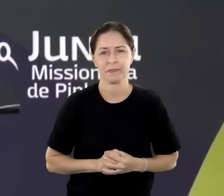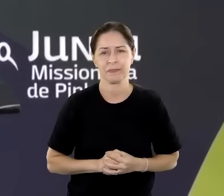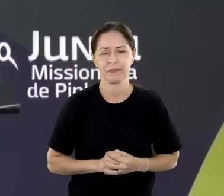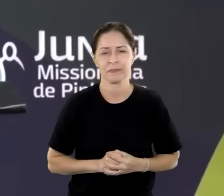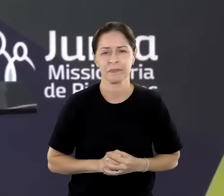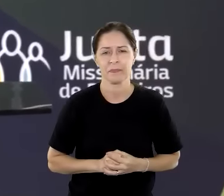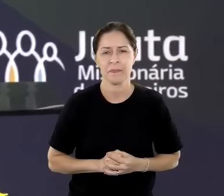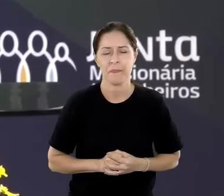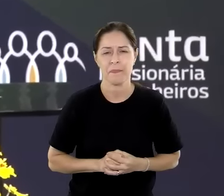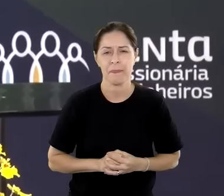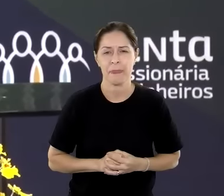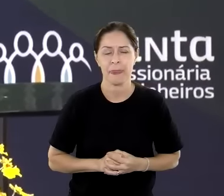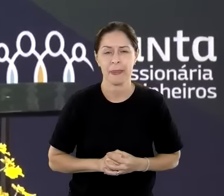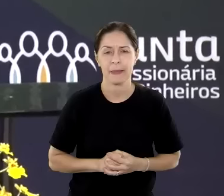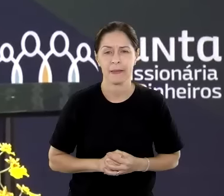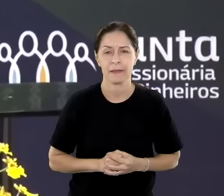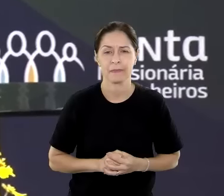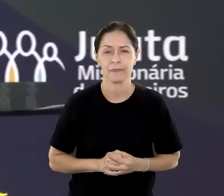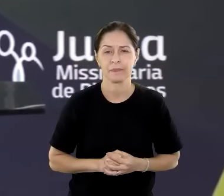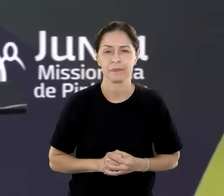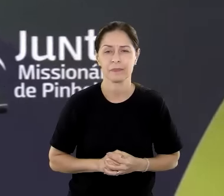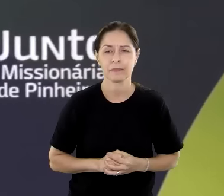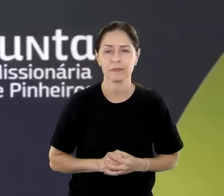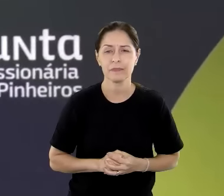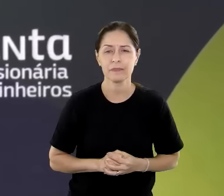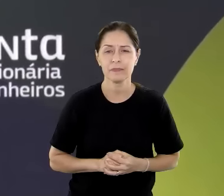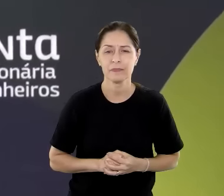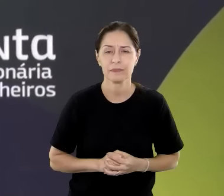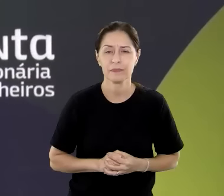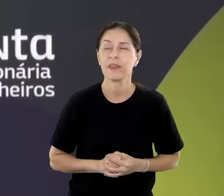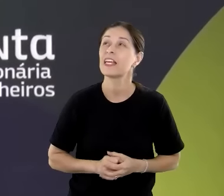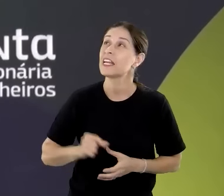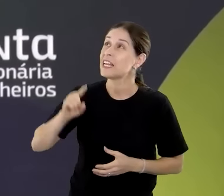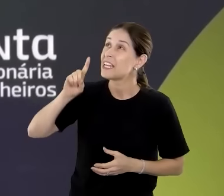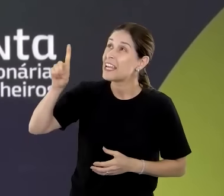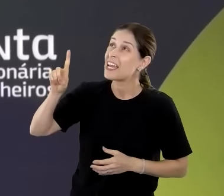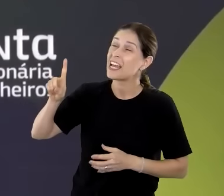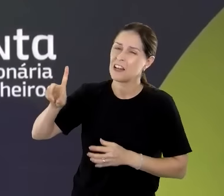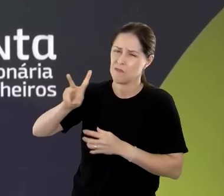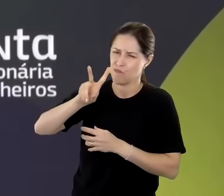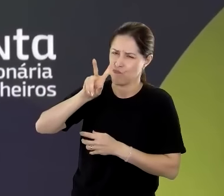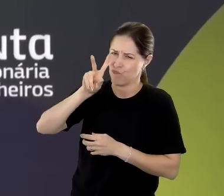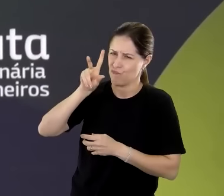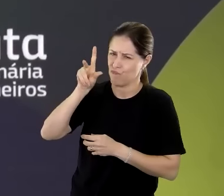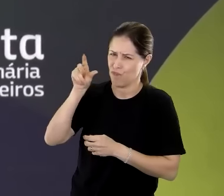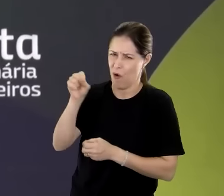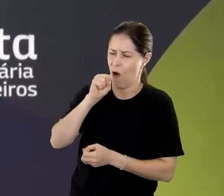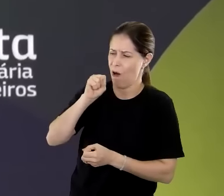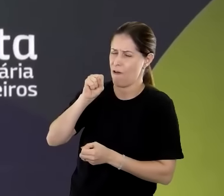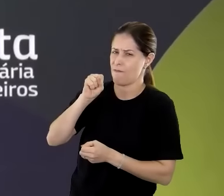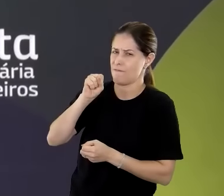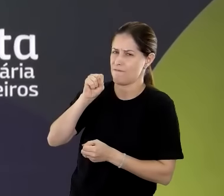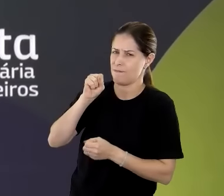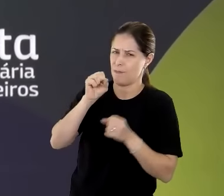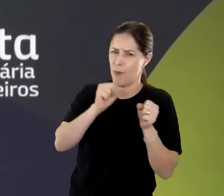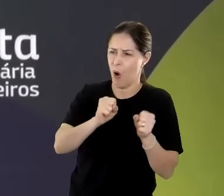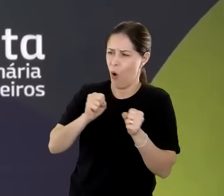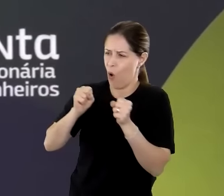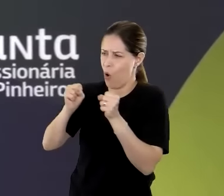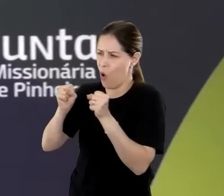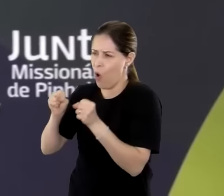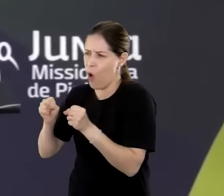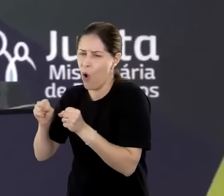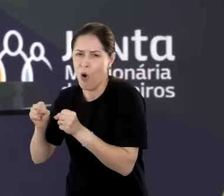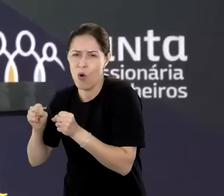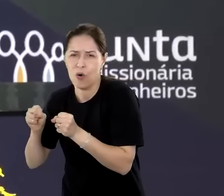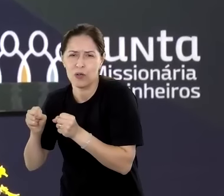palmos, o seu Pai é o que espalha as estrelas no firmamento, e por ser forte em força e grande poder, quando achou pelo nome, nenhuma só delas ia faltar.